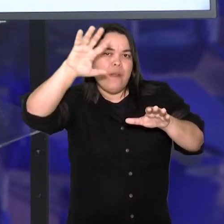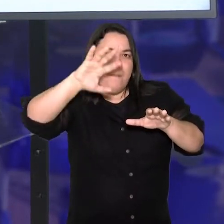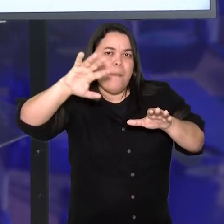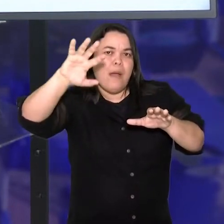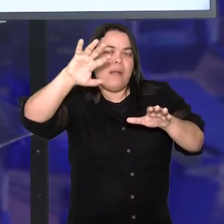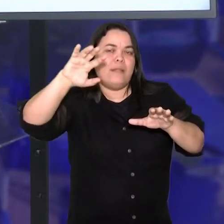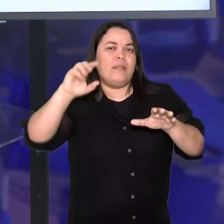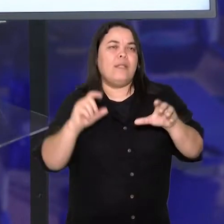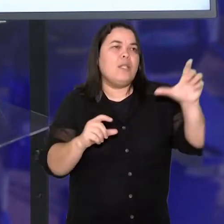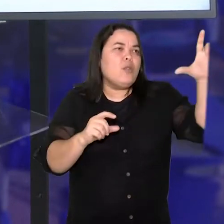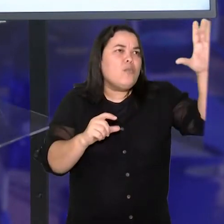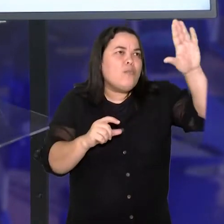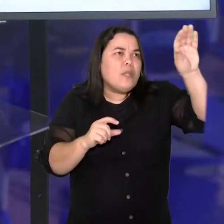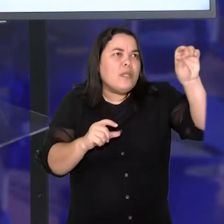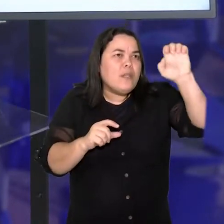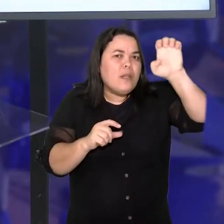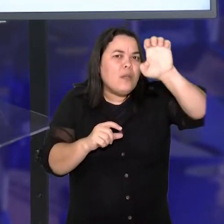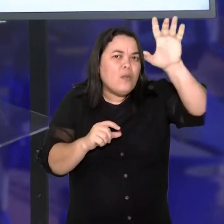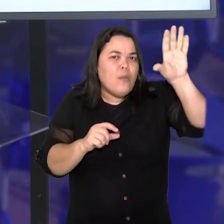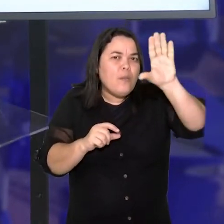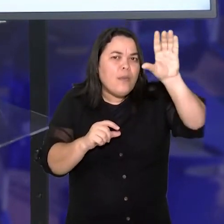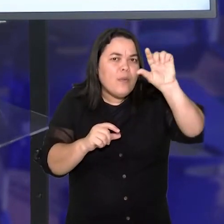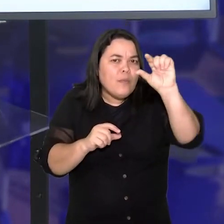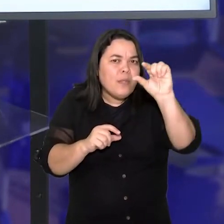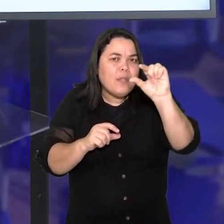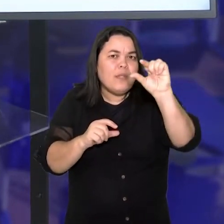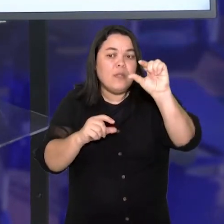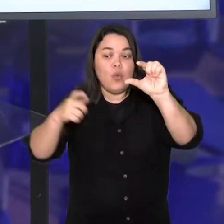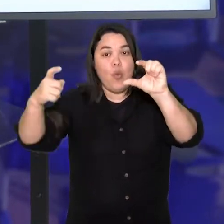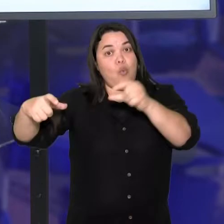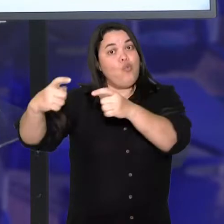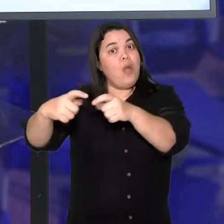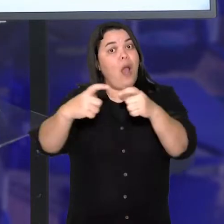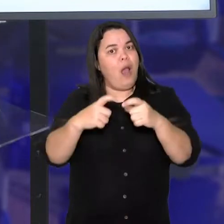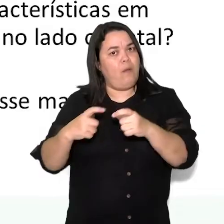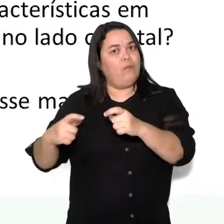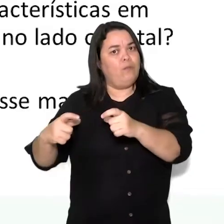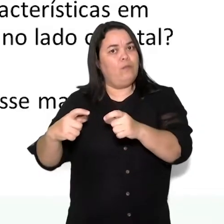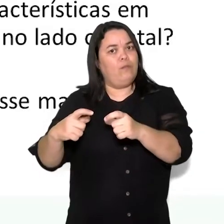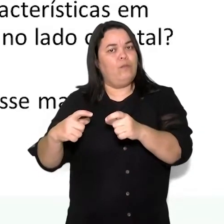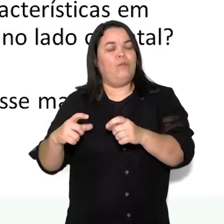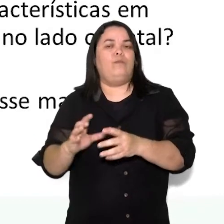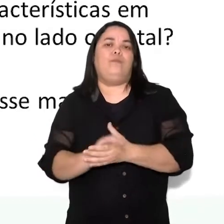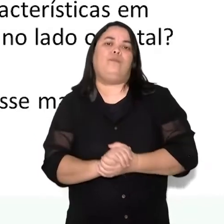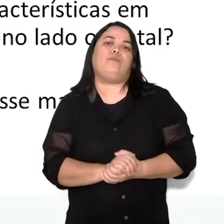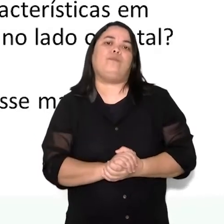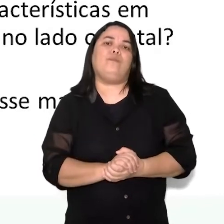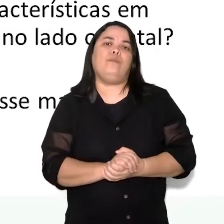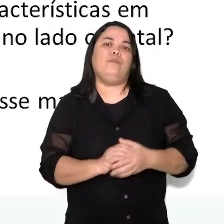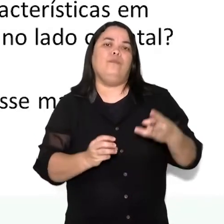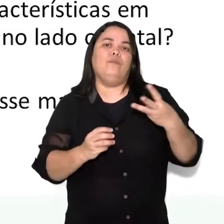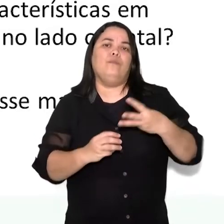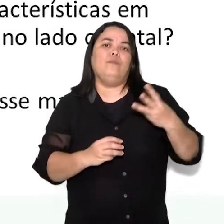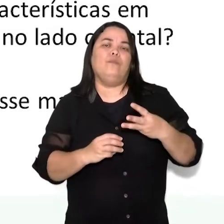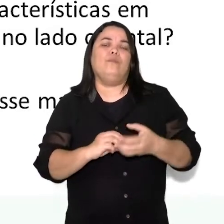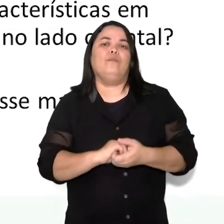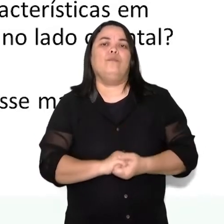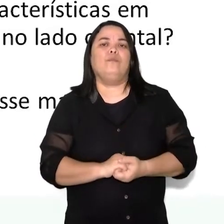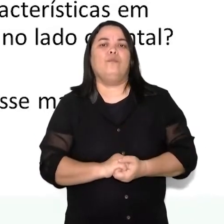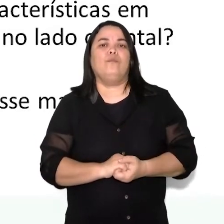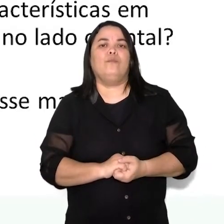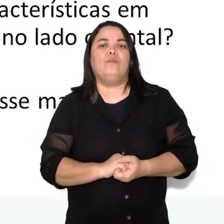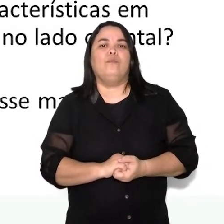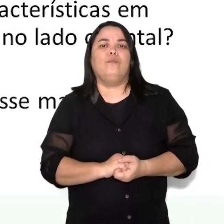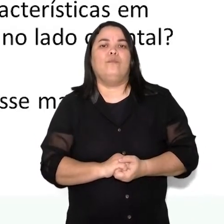do continente europeu, isso do ponto de vista de localização geográfica, tá? Terceira questão. A